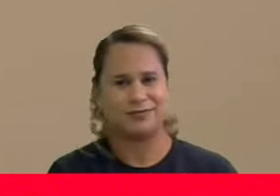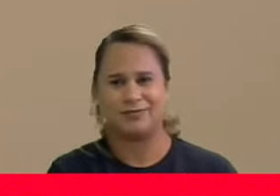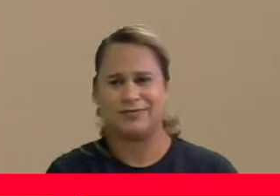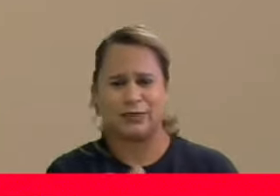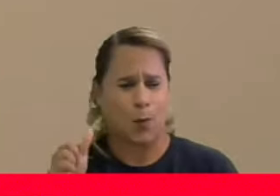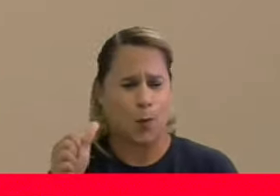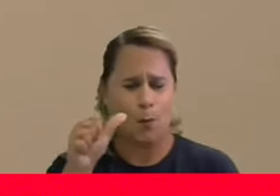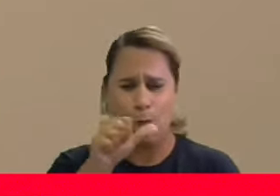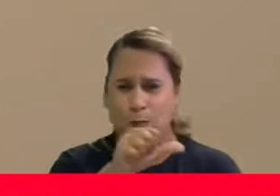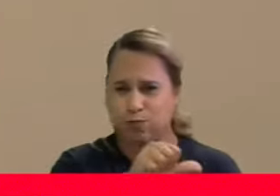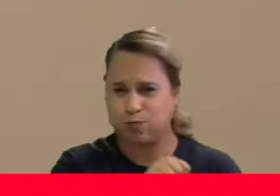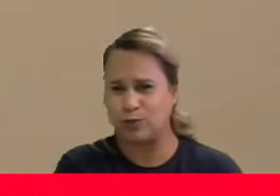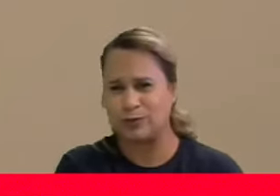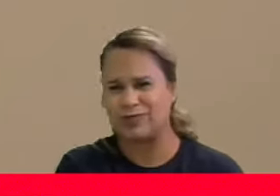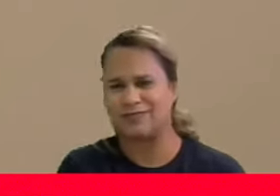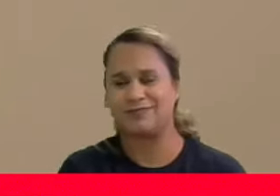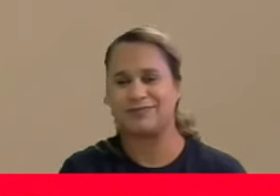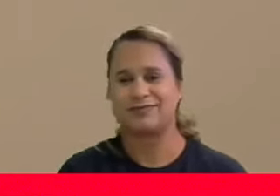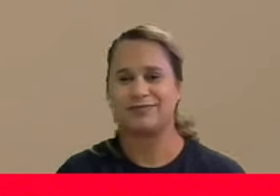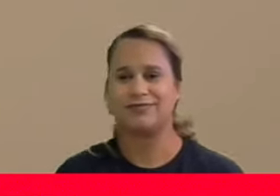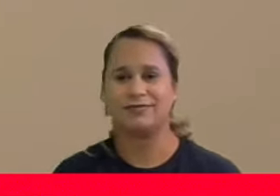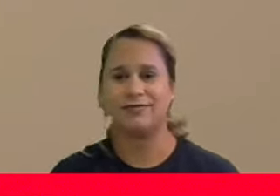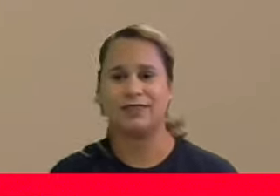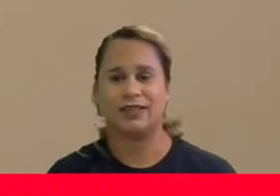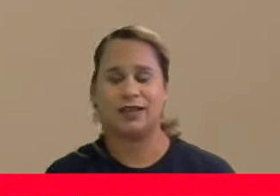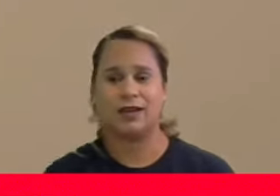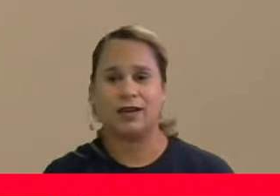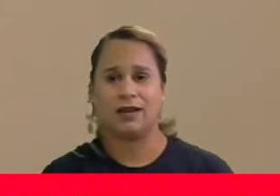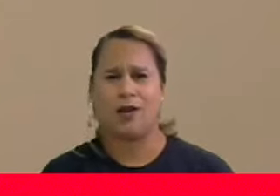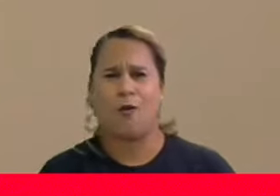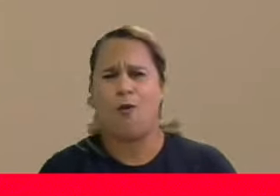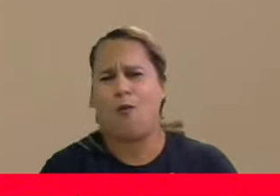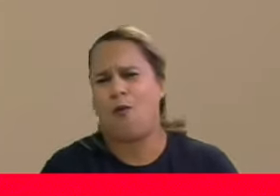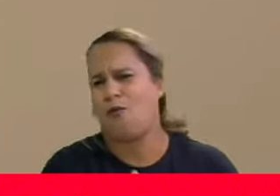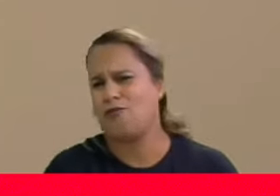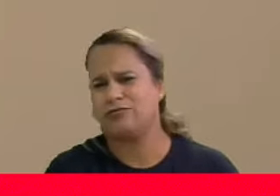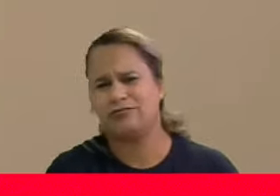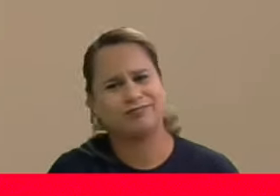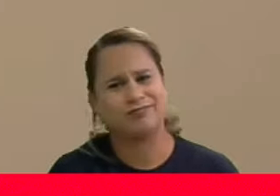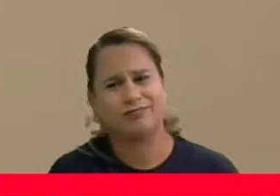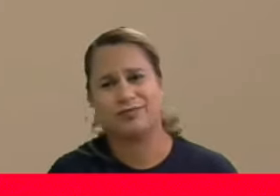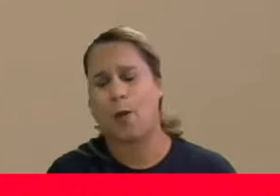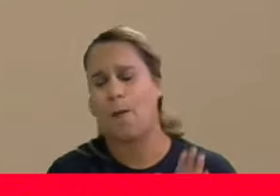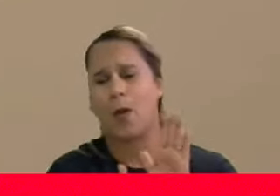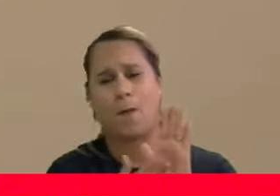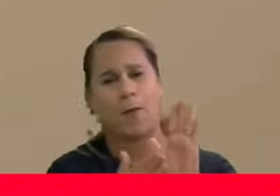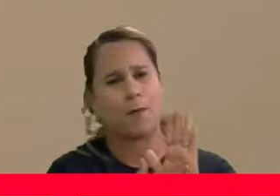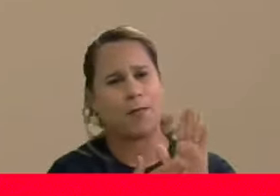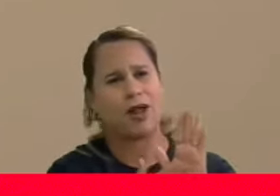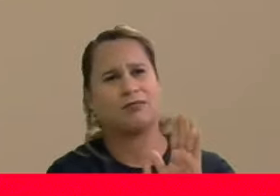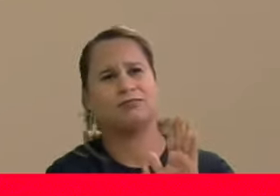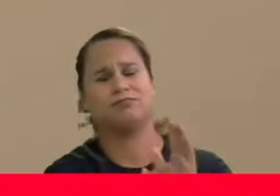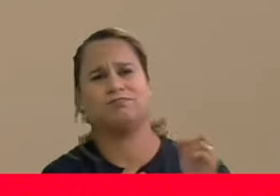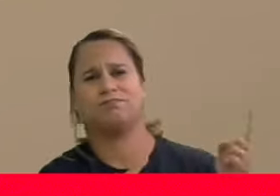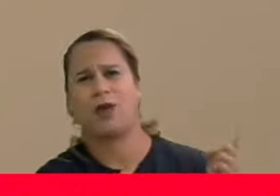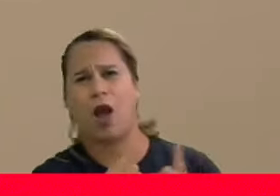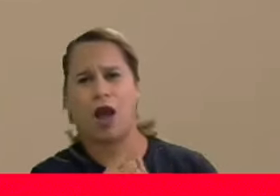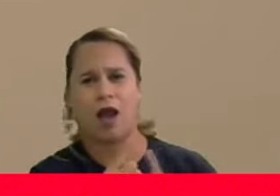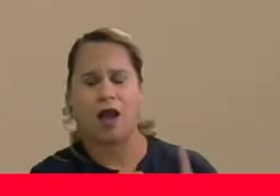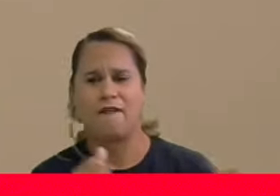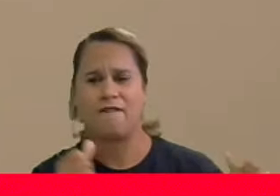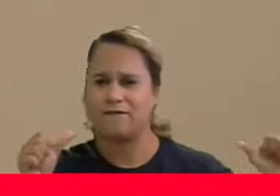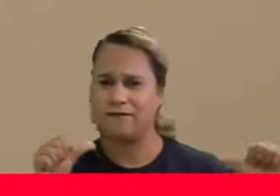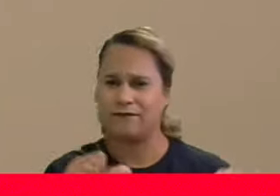no Paraná. Então, eles confundiram os propósitos, houve indas e vindas, houve o fracasso na troca de domicílio, houve derrotas